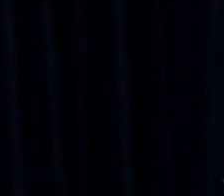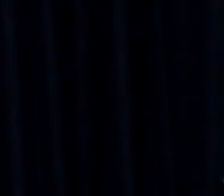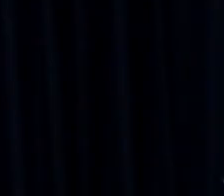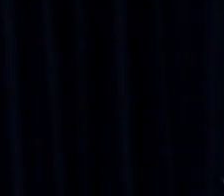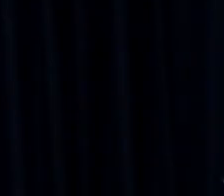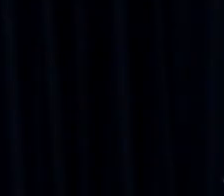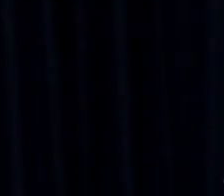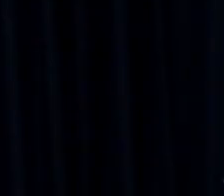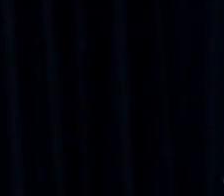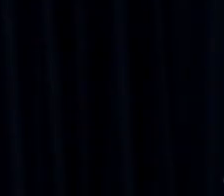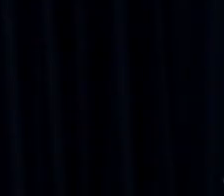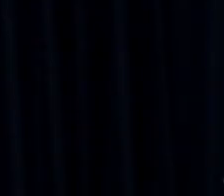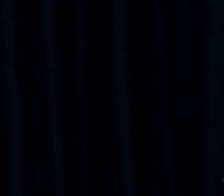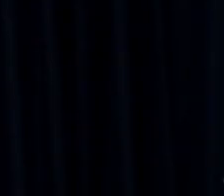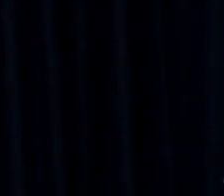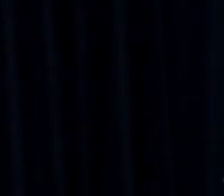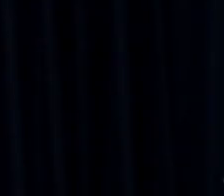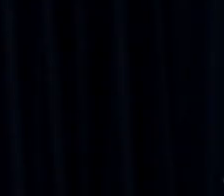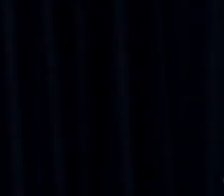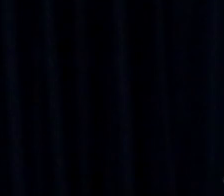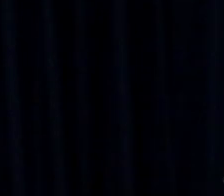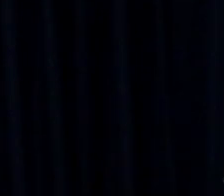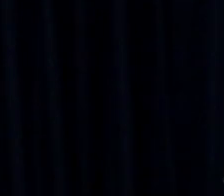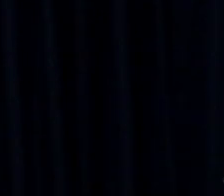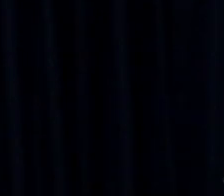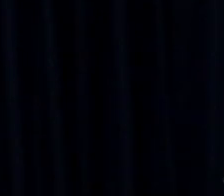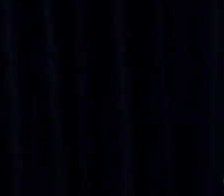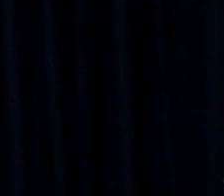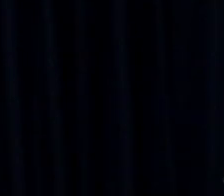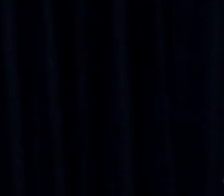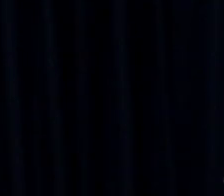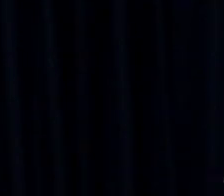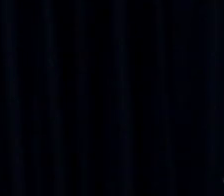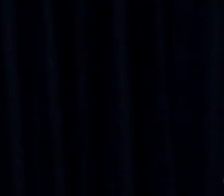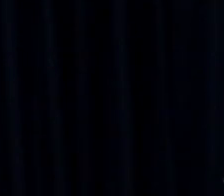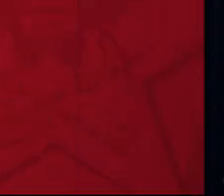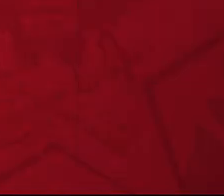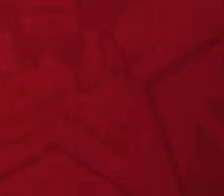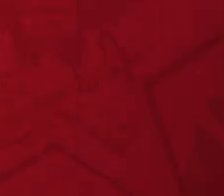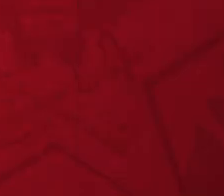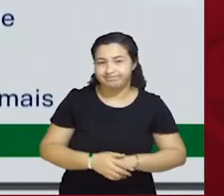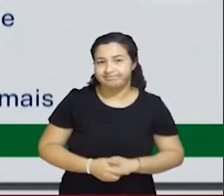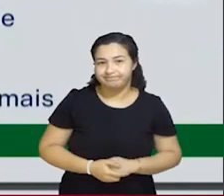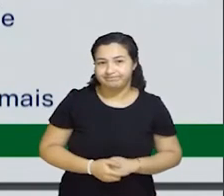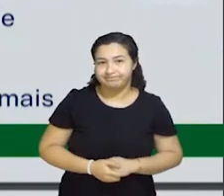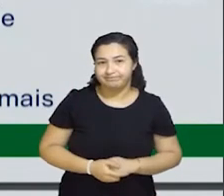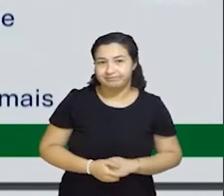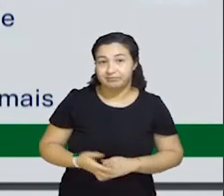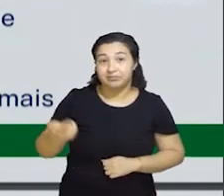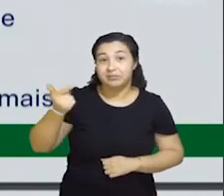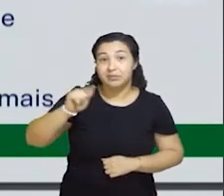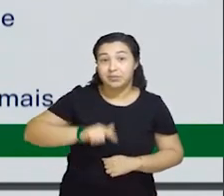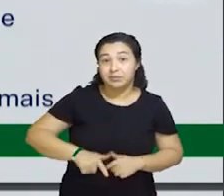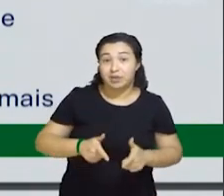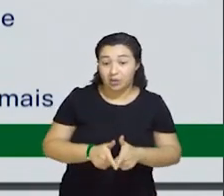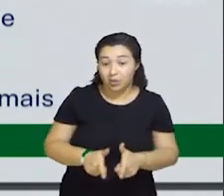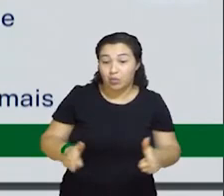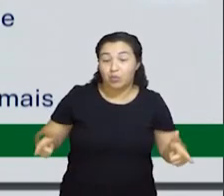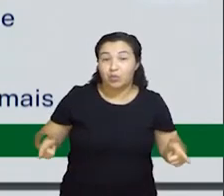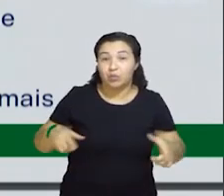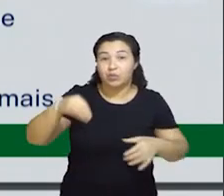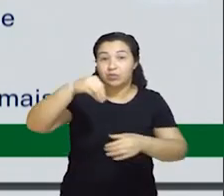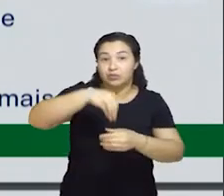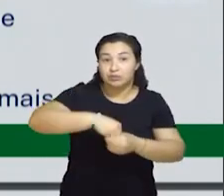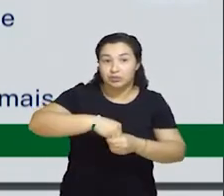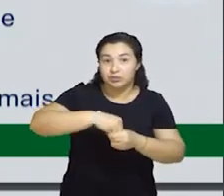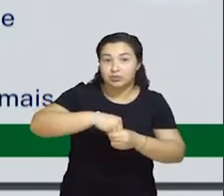recursos para a inauguração de ainda mais leitos de UTI e da expansão do espaço físico. A nossa expansão agora, dentro da